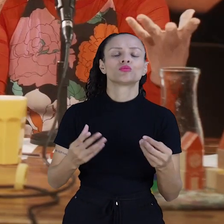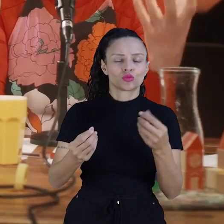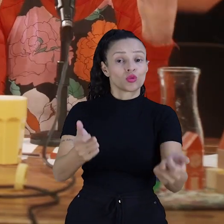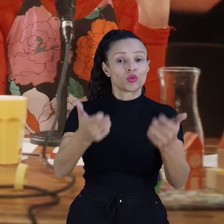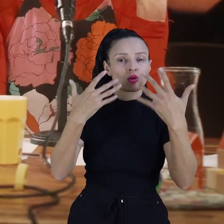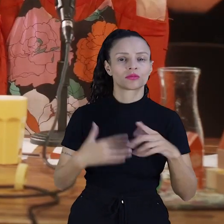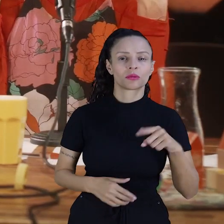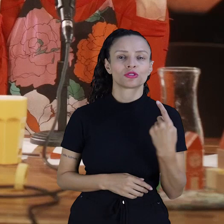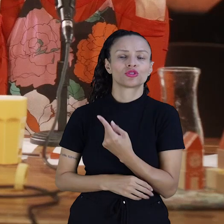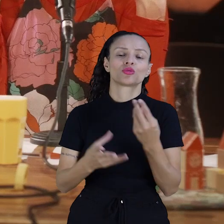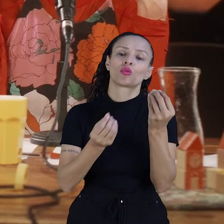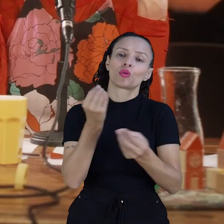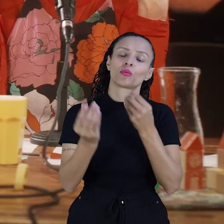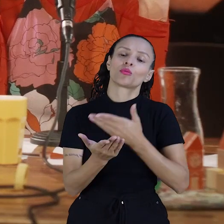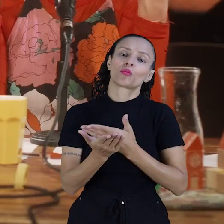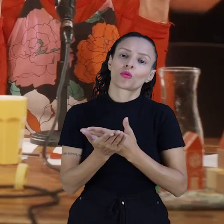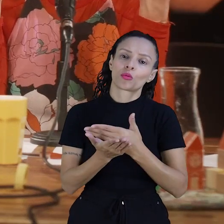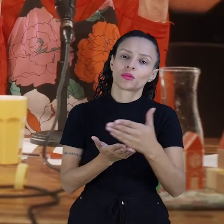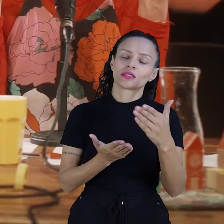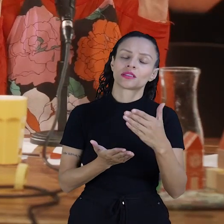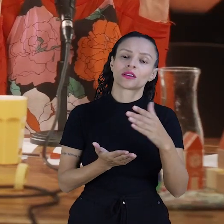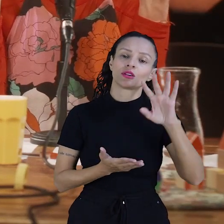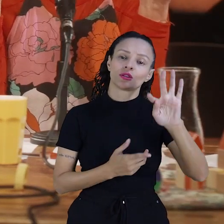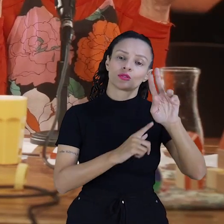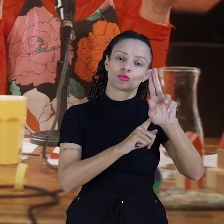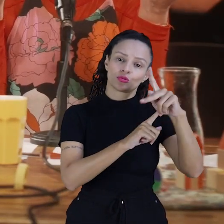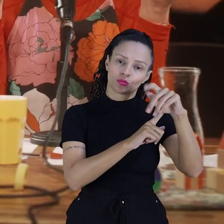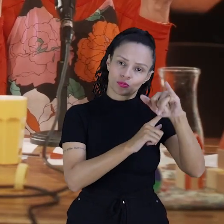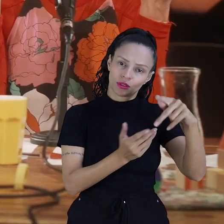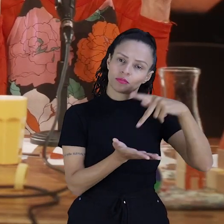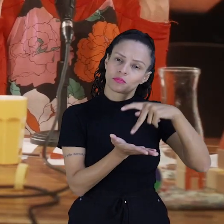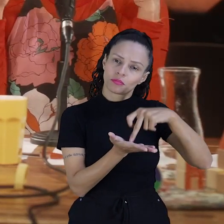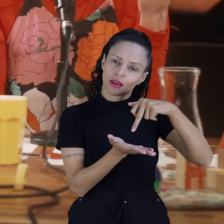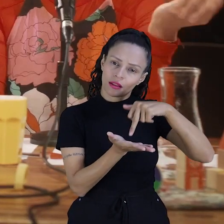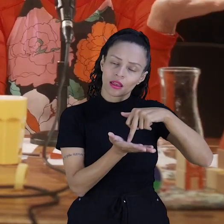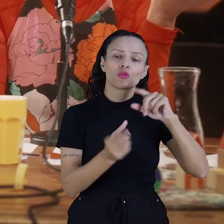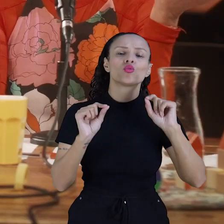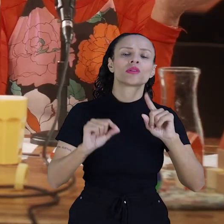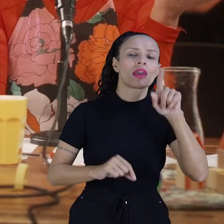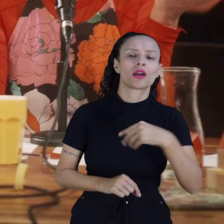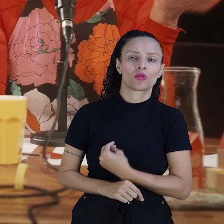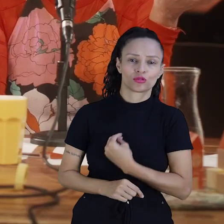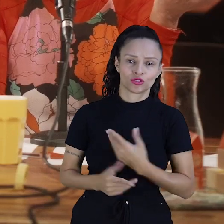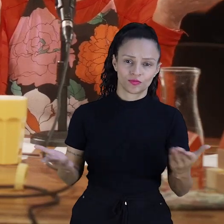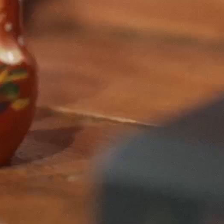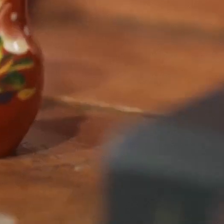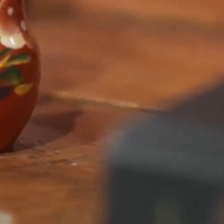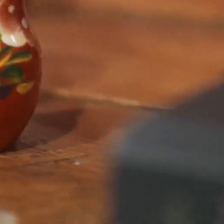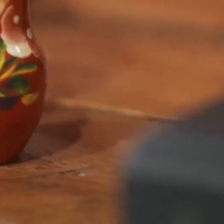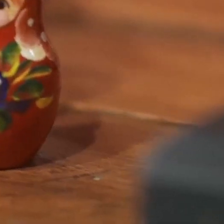musical. Conta pra gente como começou Tupi-Pererê e o que é o Tupi-Pererê hoje na tua